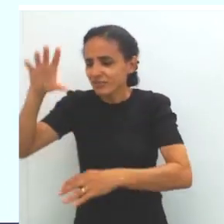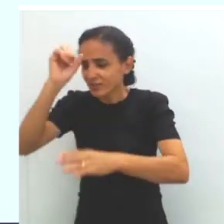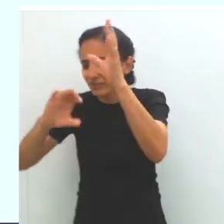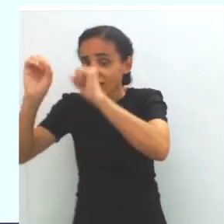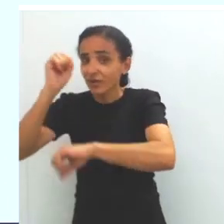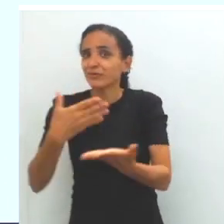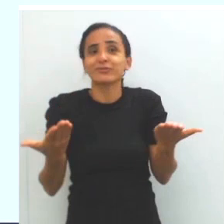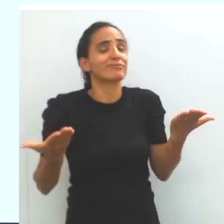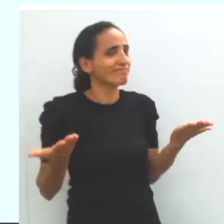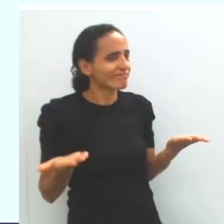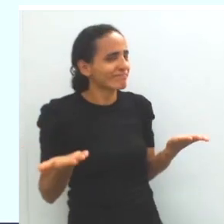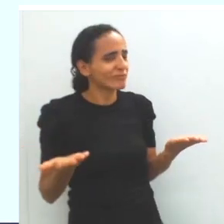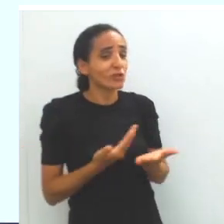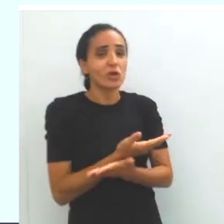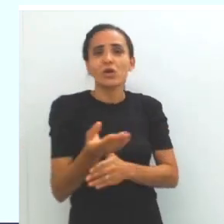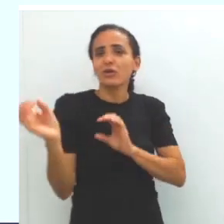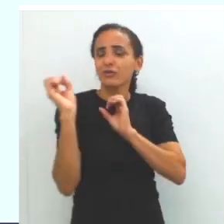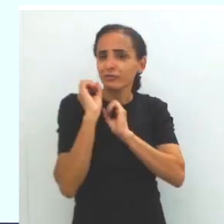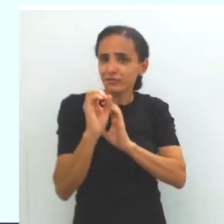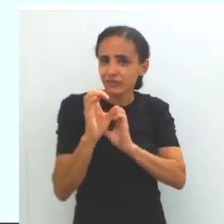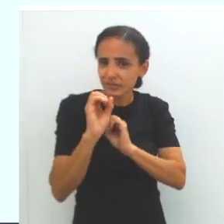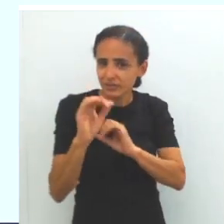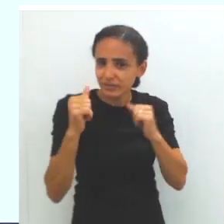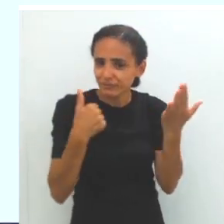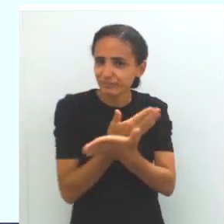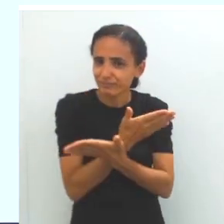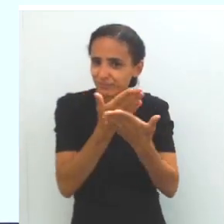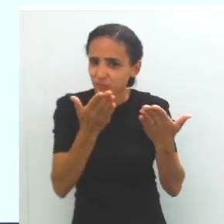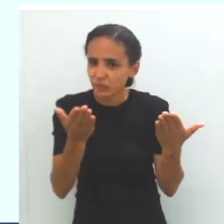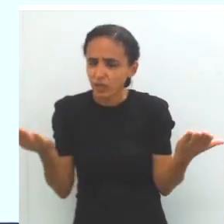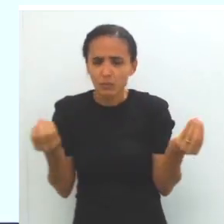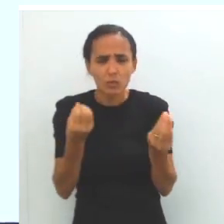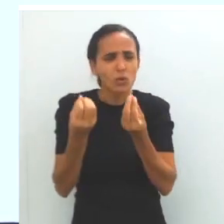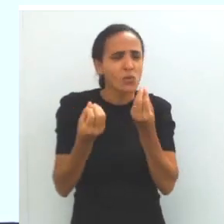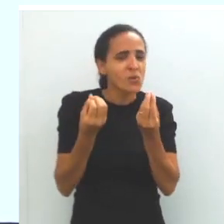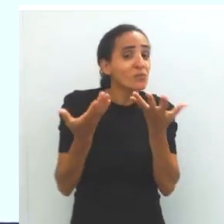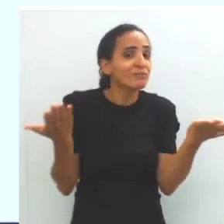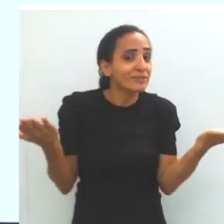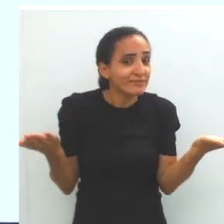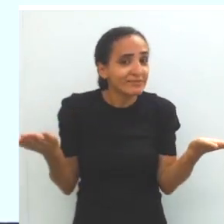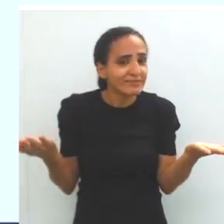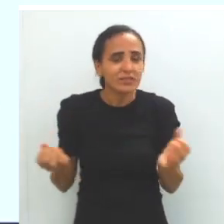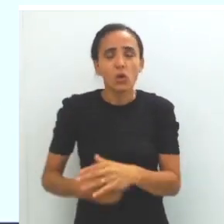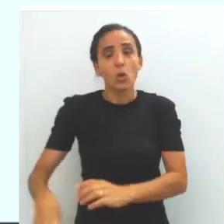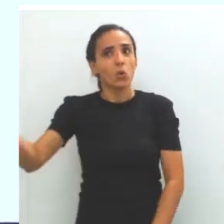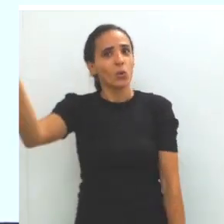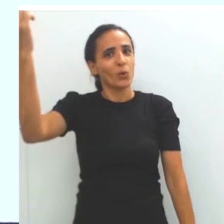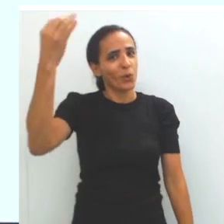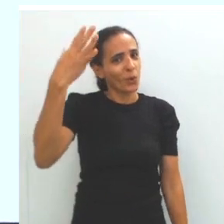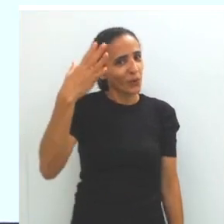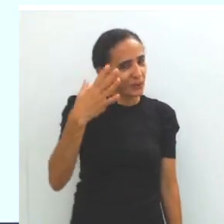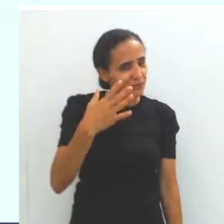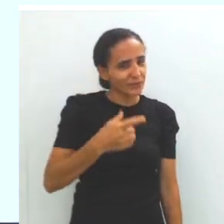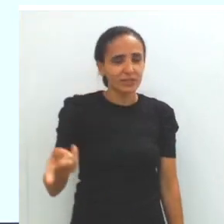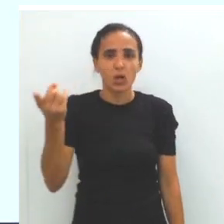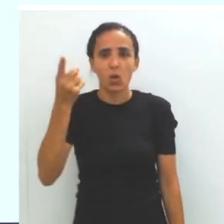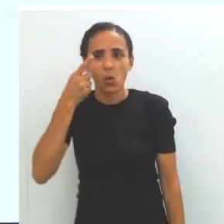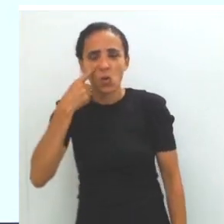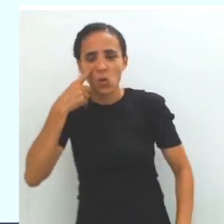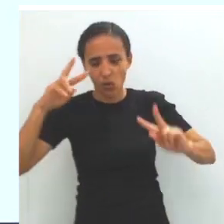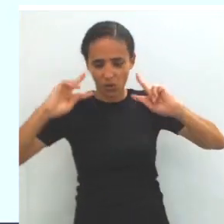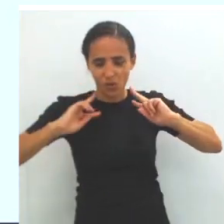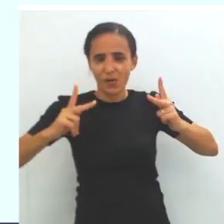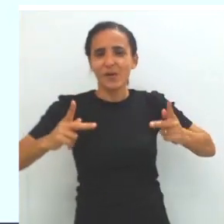aprender hoje com Dantas? Dantas vai passar para vocês um pouquinho mais sobre luz,